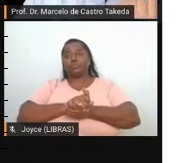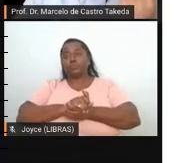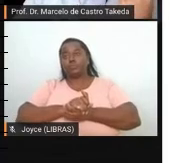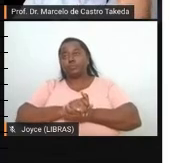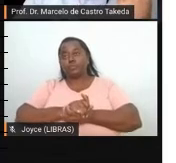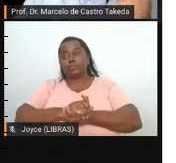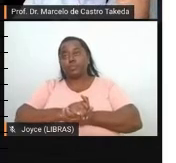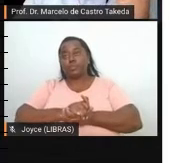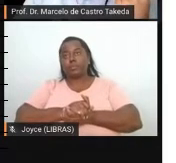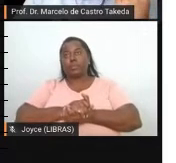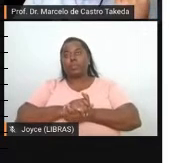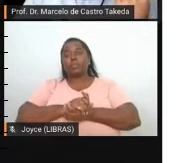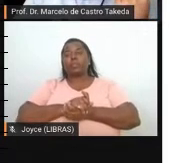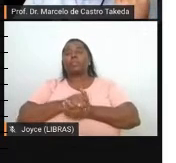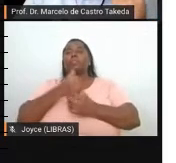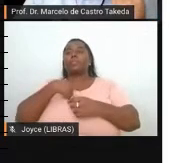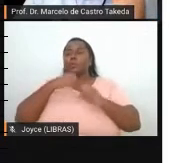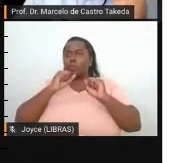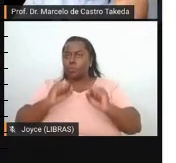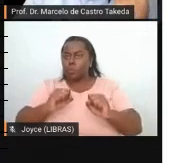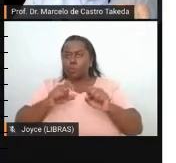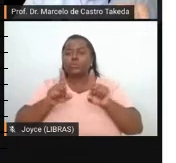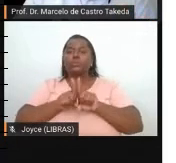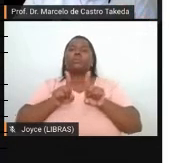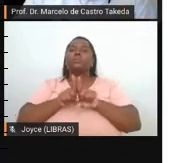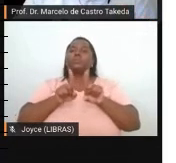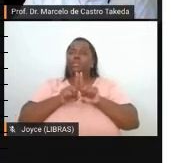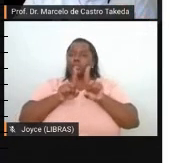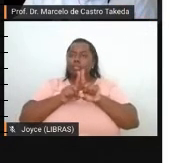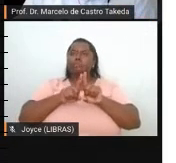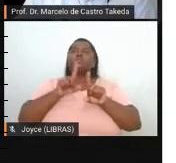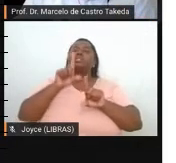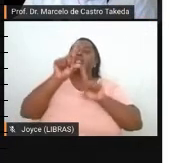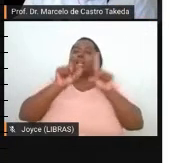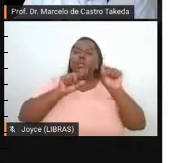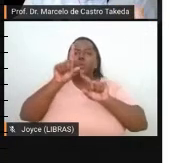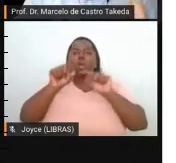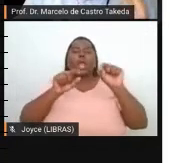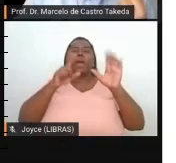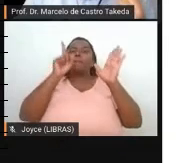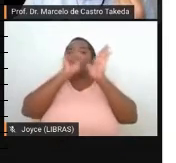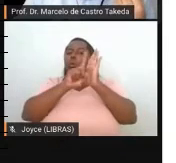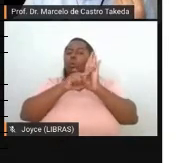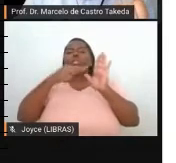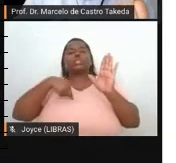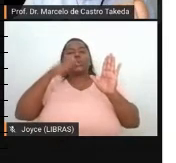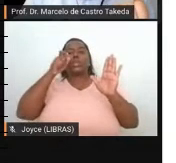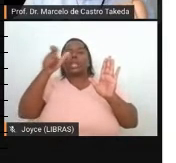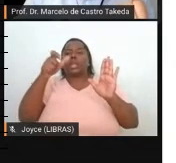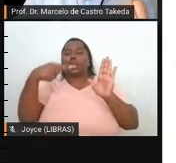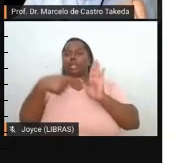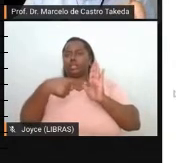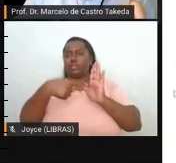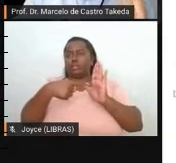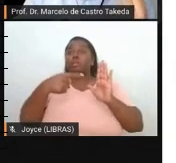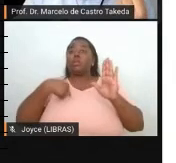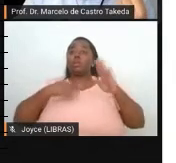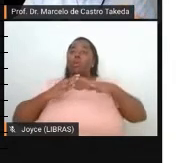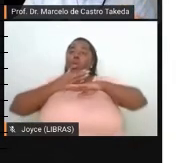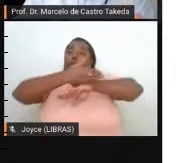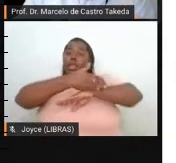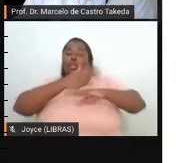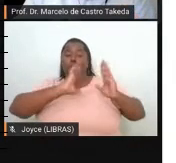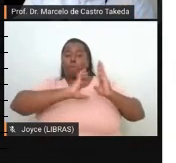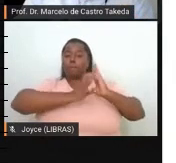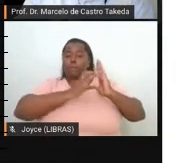Eu posso também selecionar especificamente questões de interesse. Tá? Eu posso entrar no meu banco de dados e